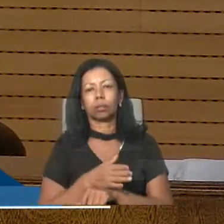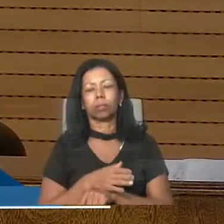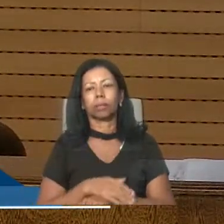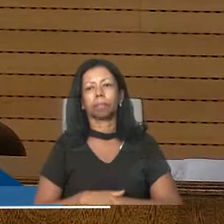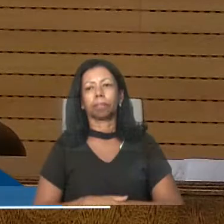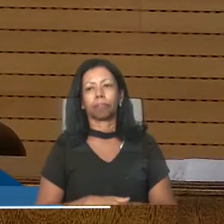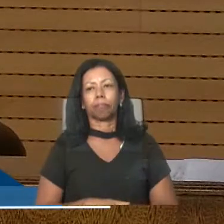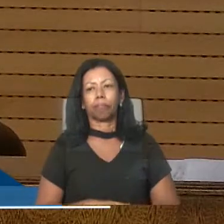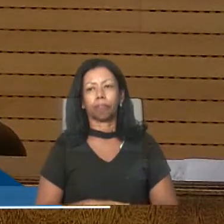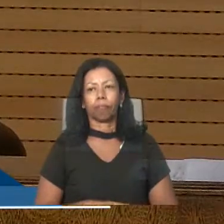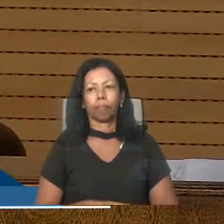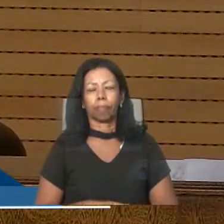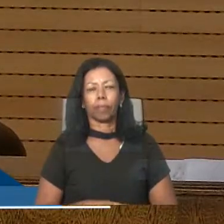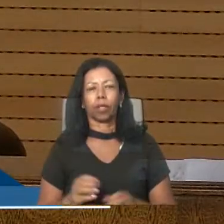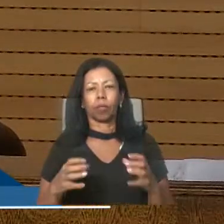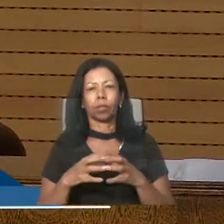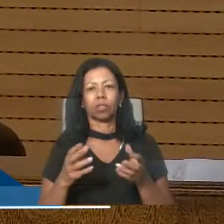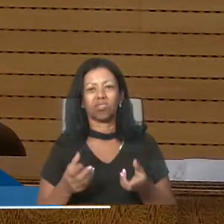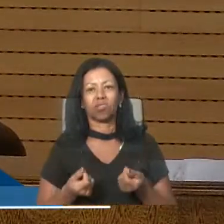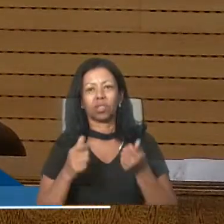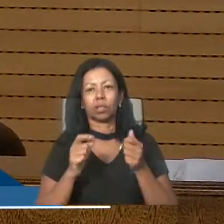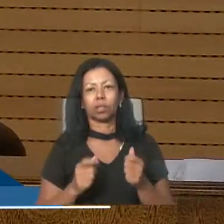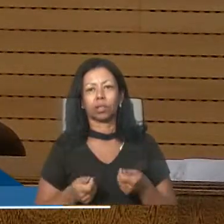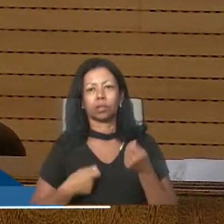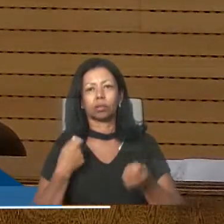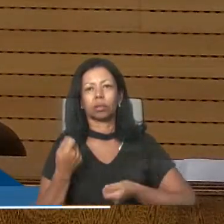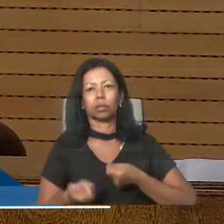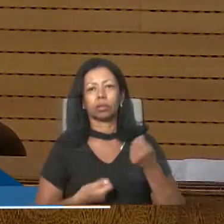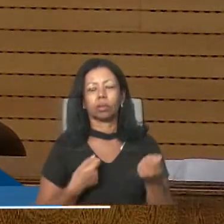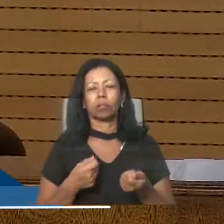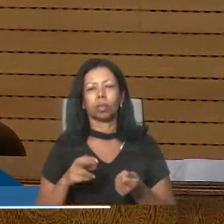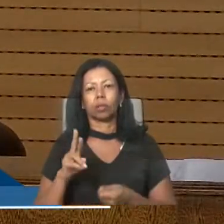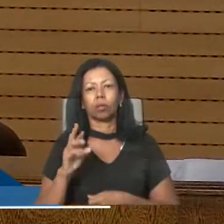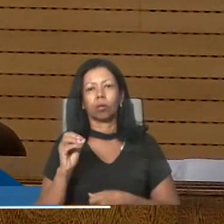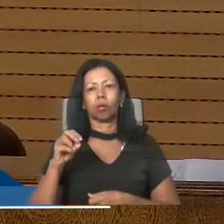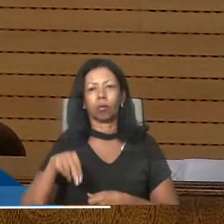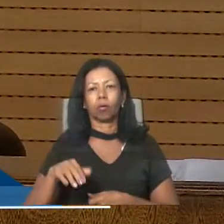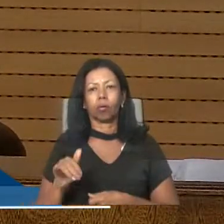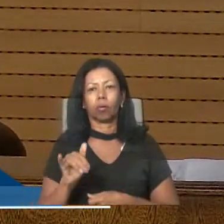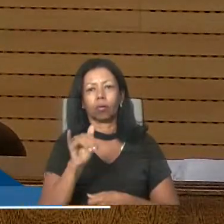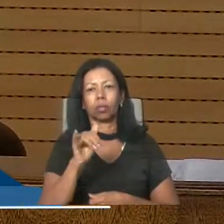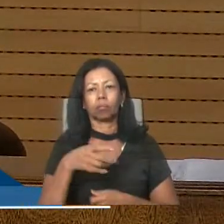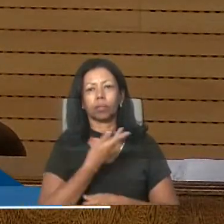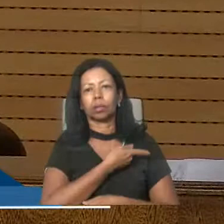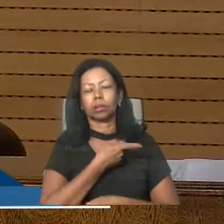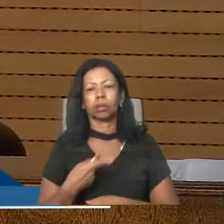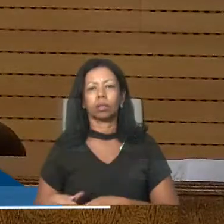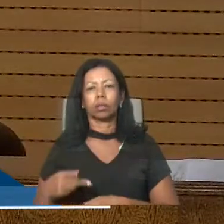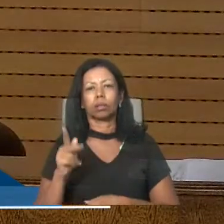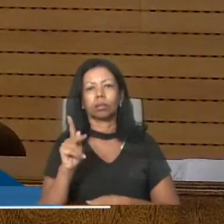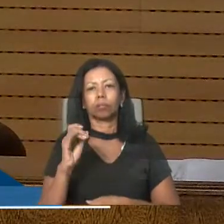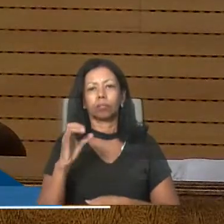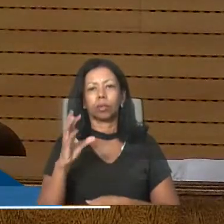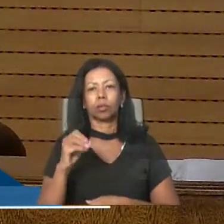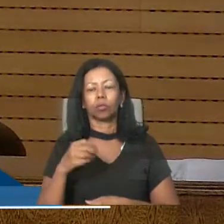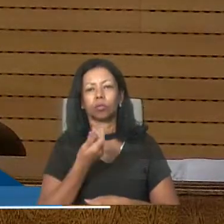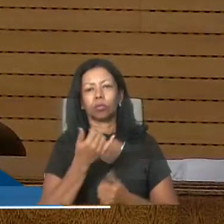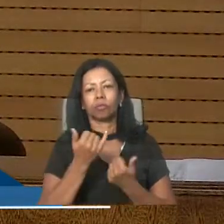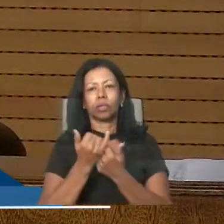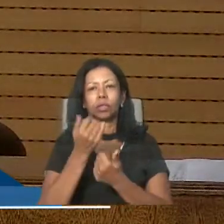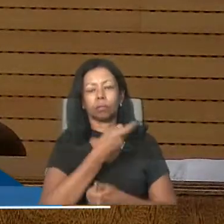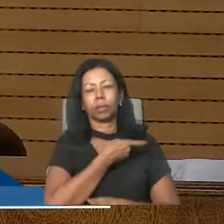restrição. Comissão de Finanças e Orçamento. Roniele Martins da Silva, presidente. Wilson Pio dos Reis,